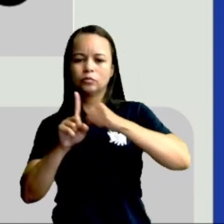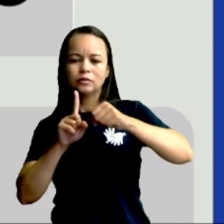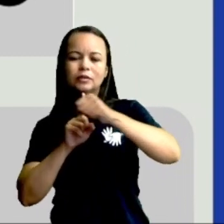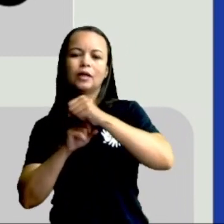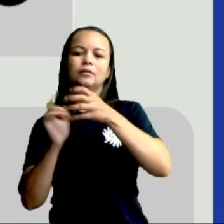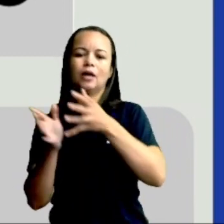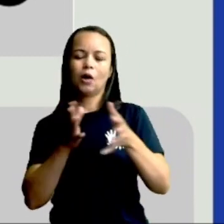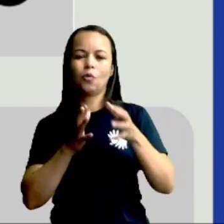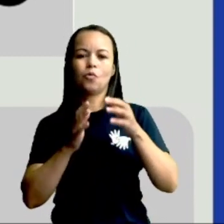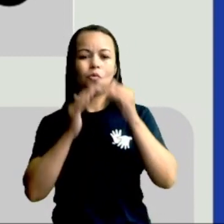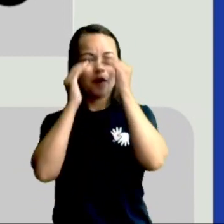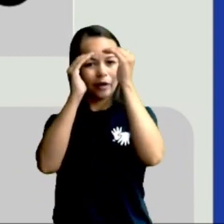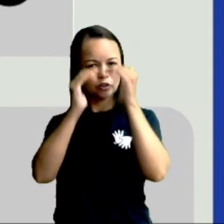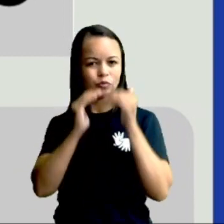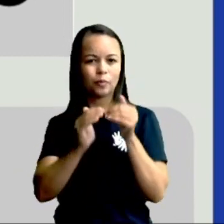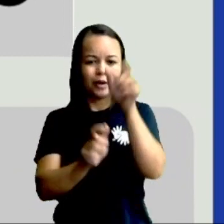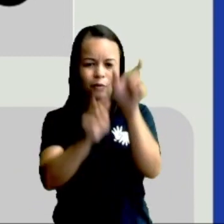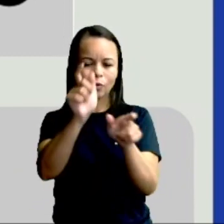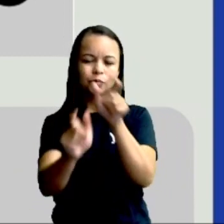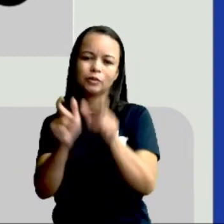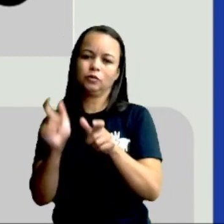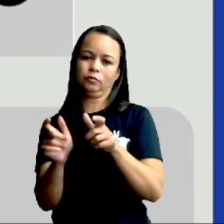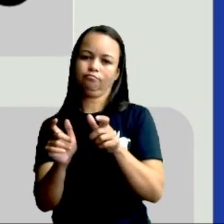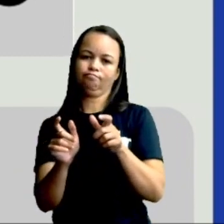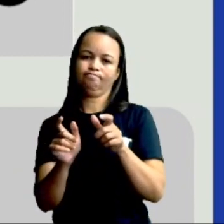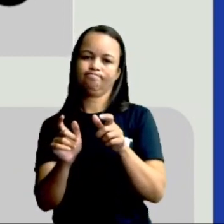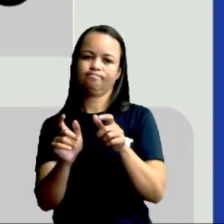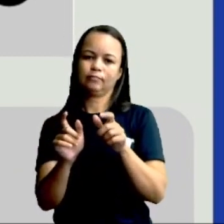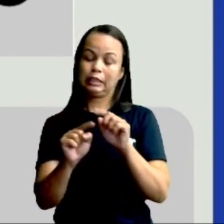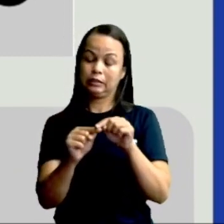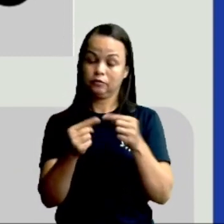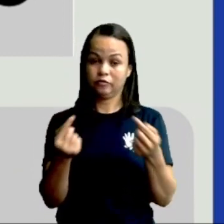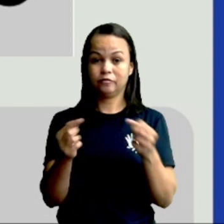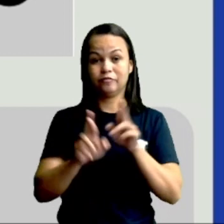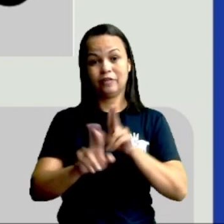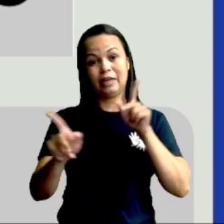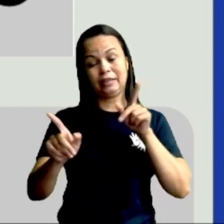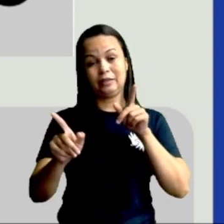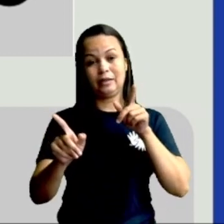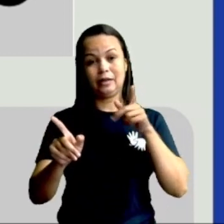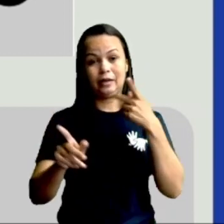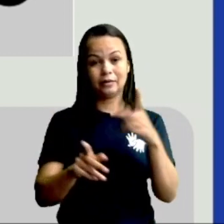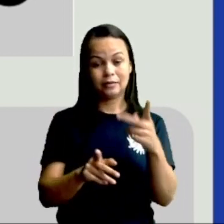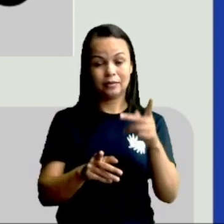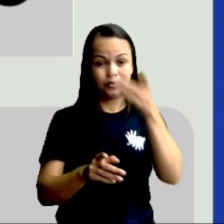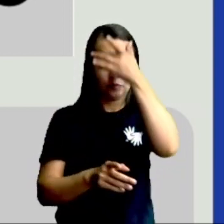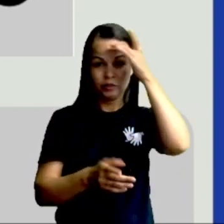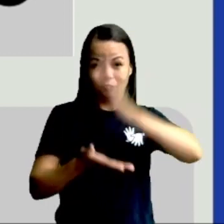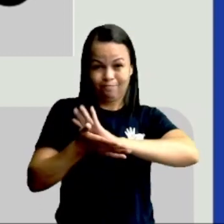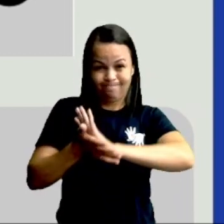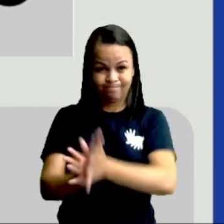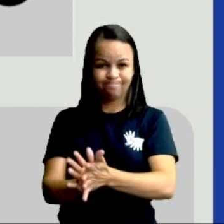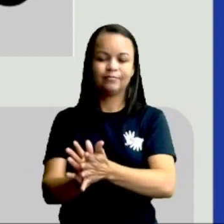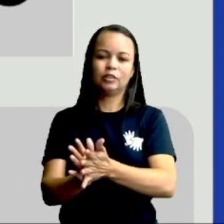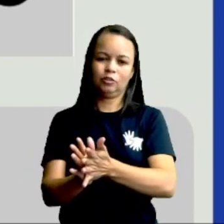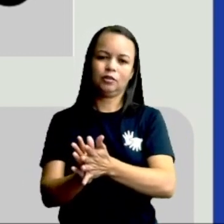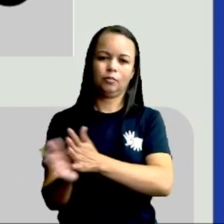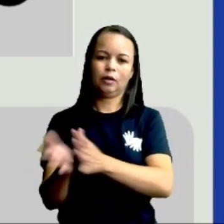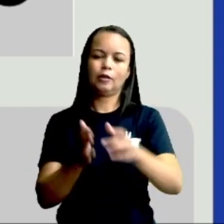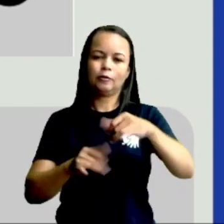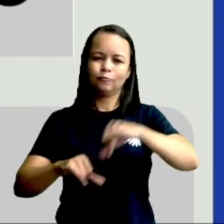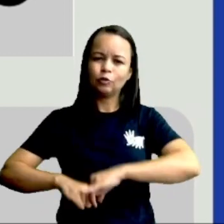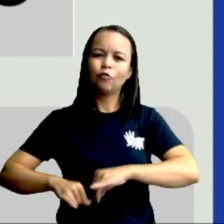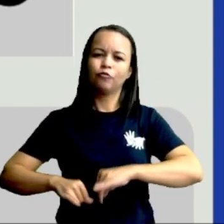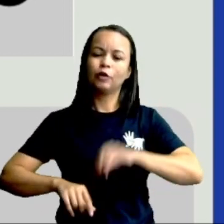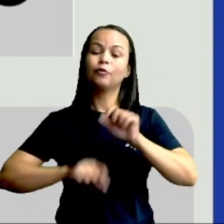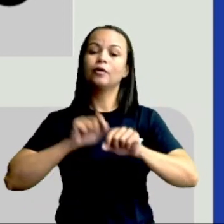enquanto pessoas. Pelo contrário, essas pessoas foram discriminadas, sofreram sim o que a gente chama